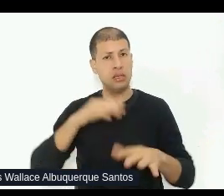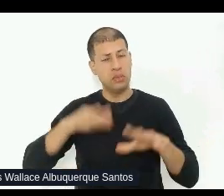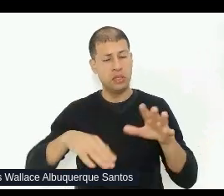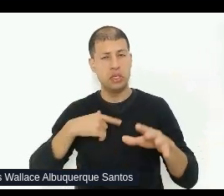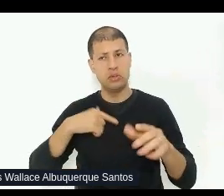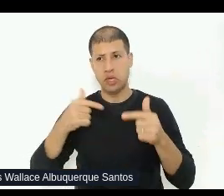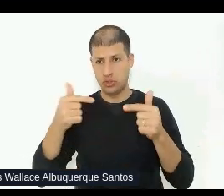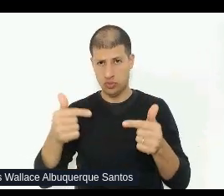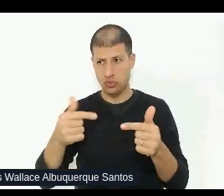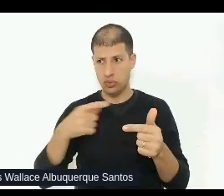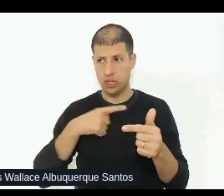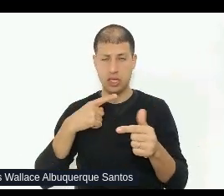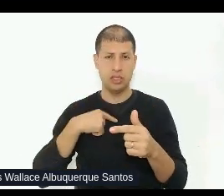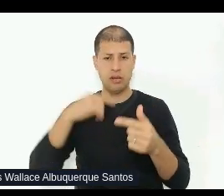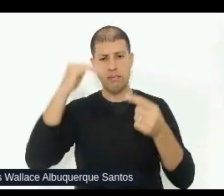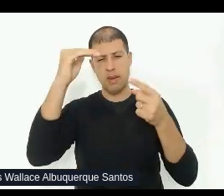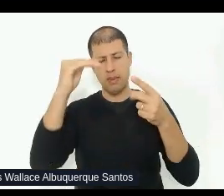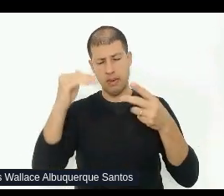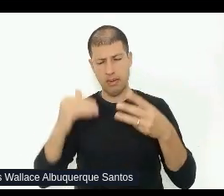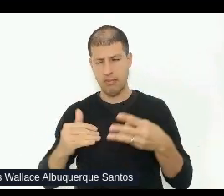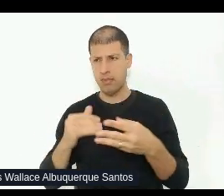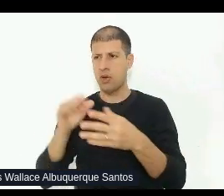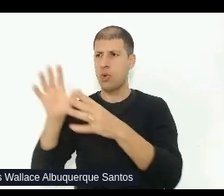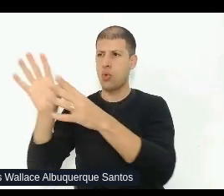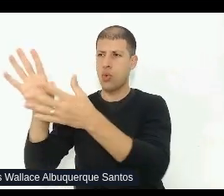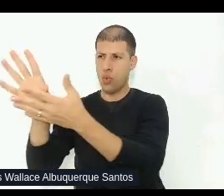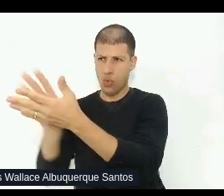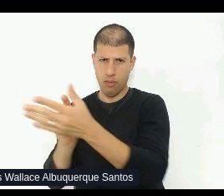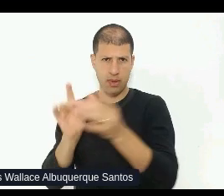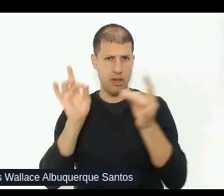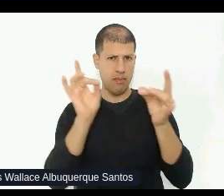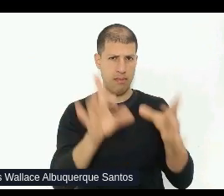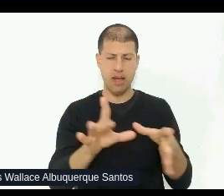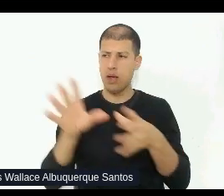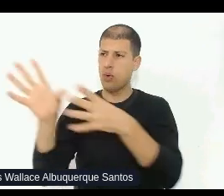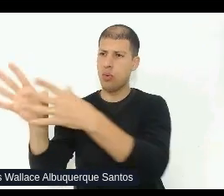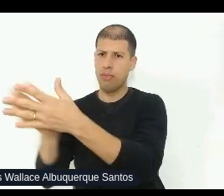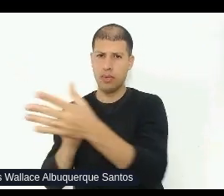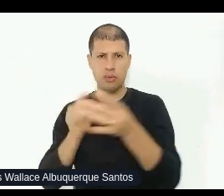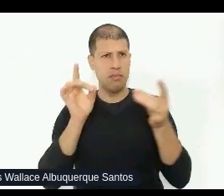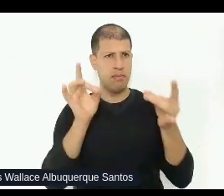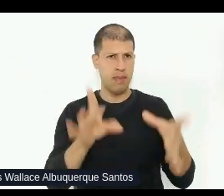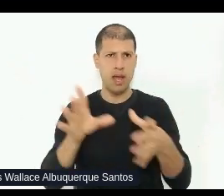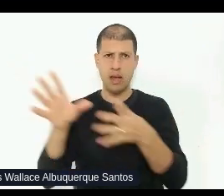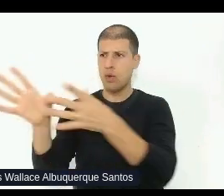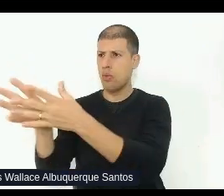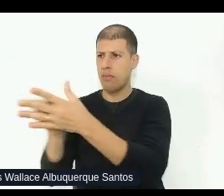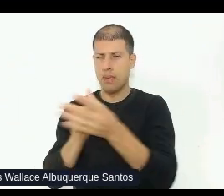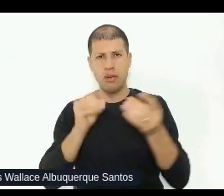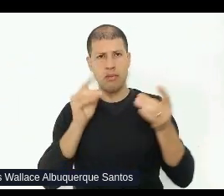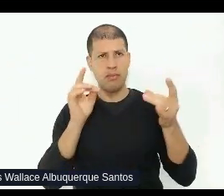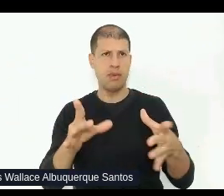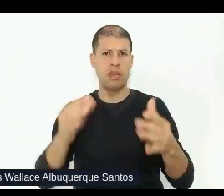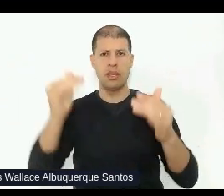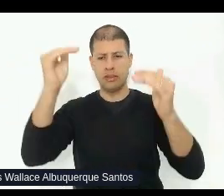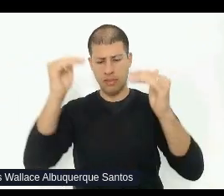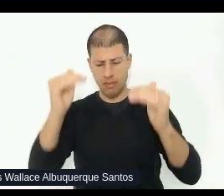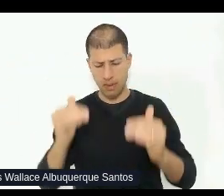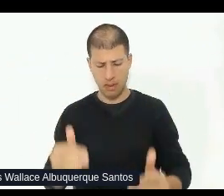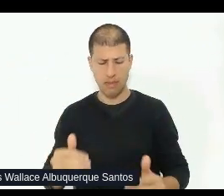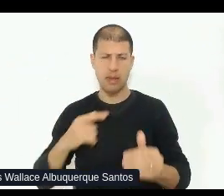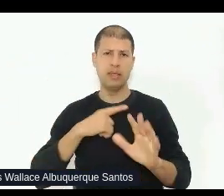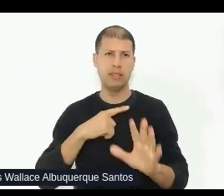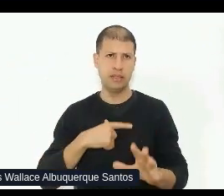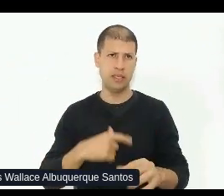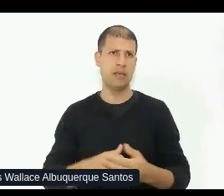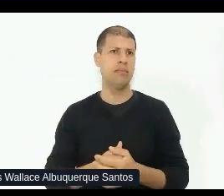tiver uma sequência, eu copio e colo o próximo texto da tela, da próxima tela. E aí, sucessivamente, né, eu vou fazendo isso. Então, a